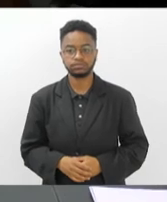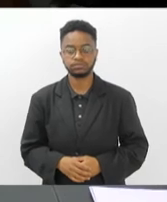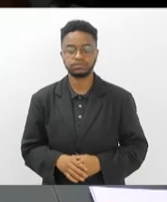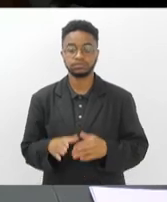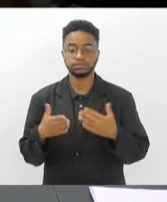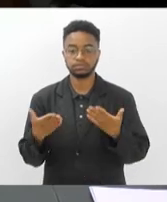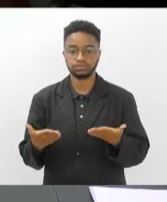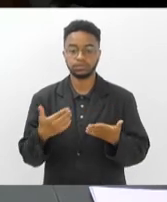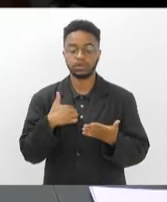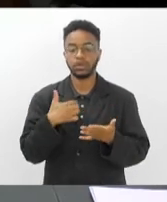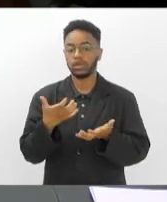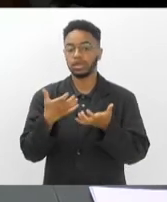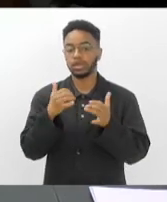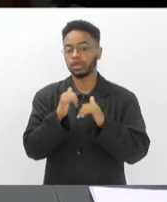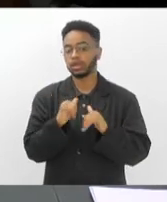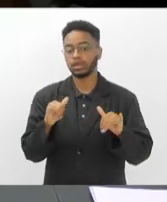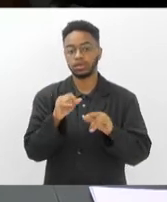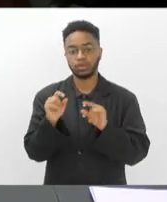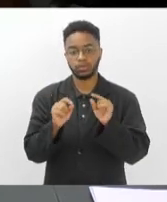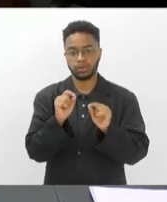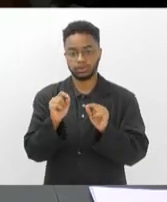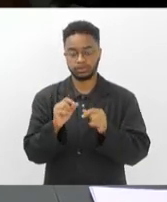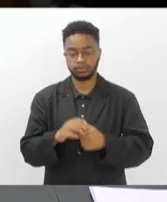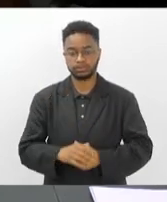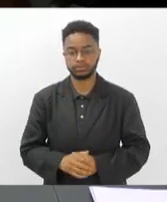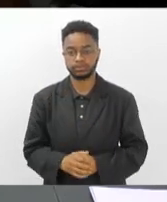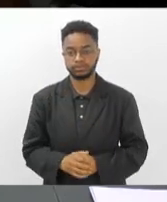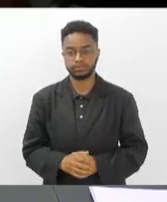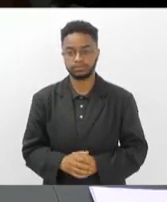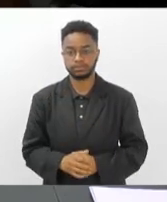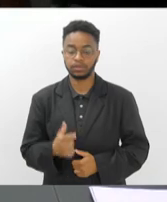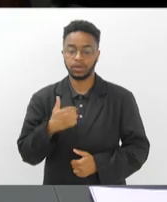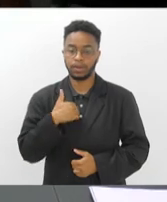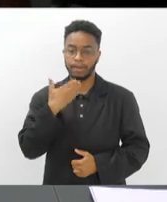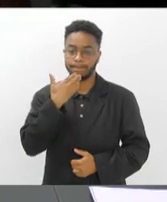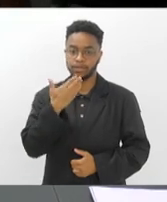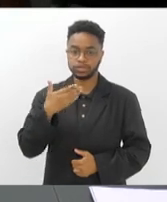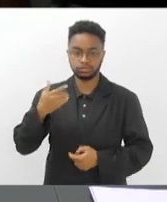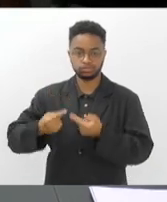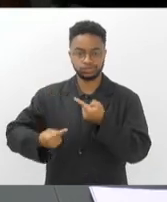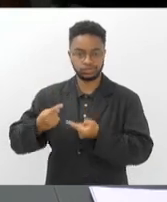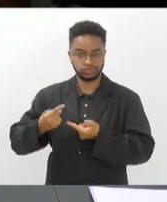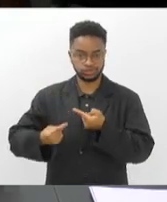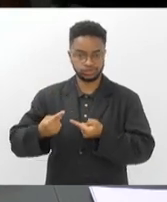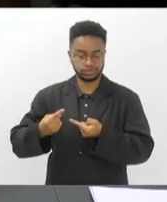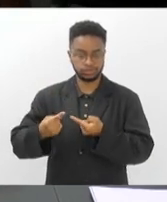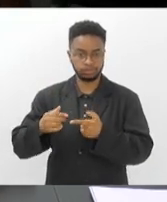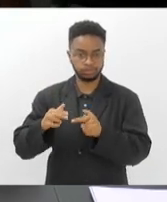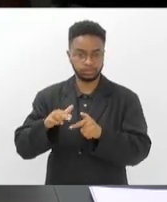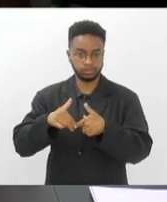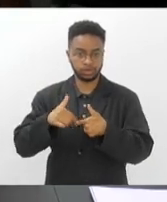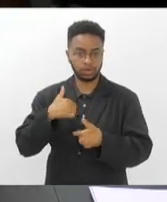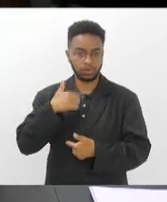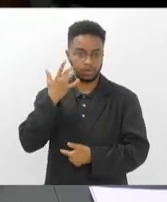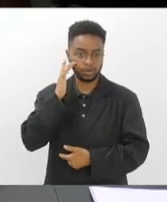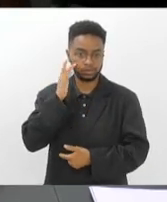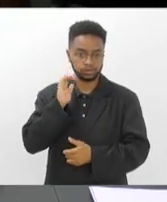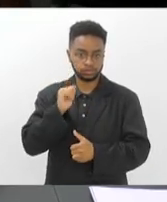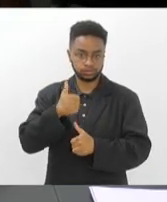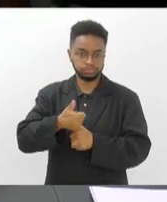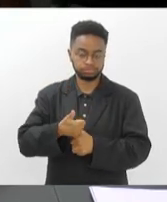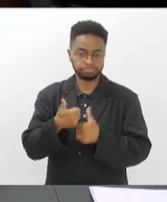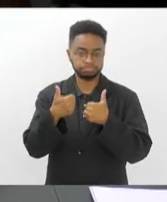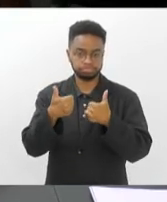então eu estou querendo dizer a Vossa Excelência, só pedir para fazer a discussão, que eu acho que o substitutivo